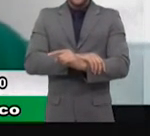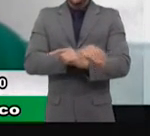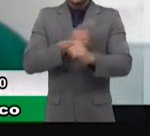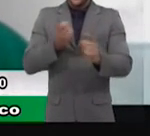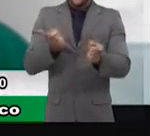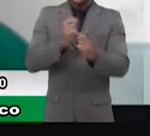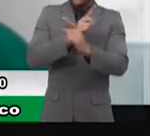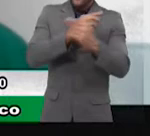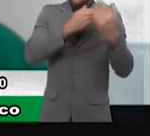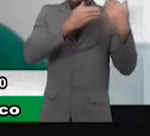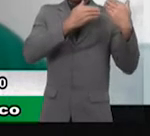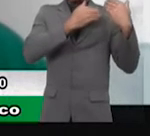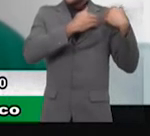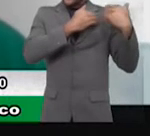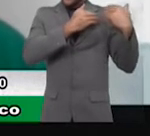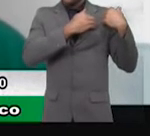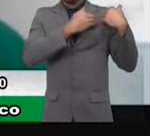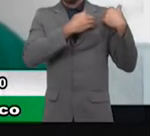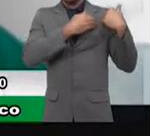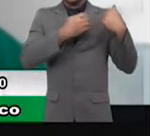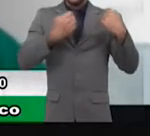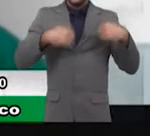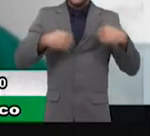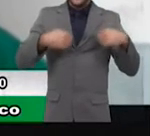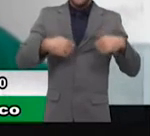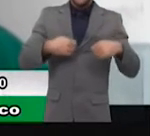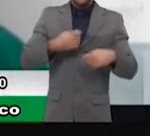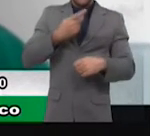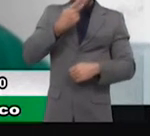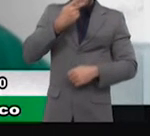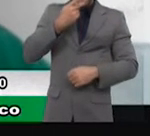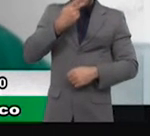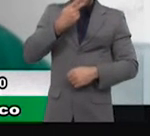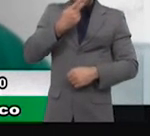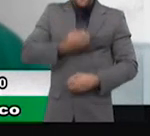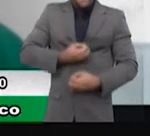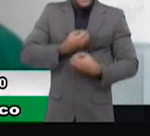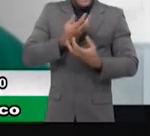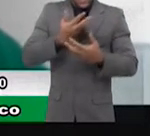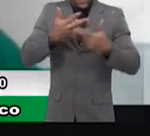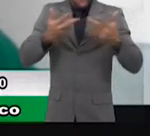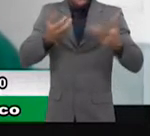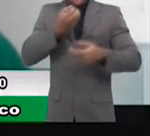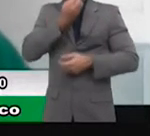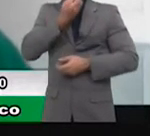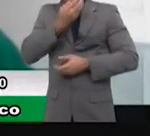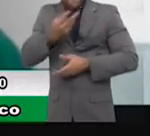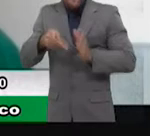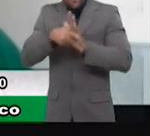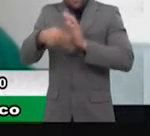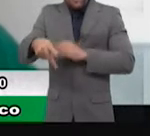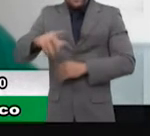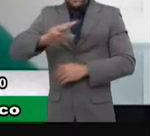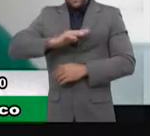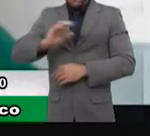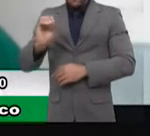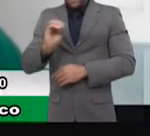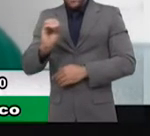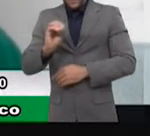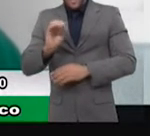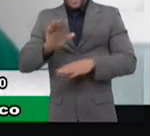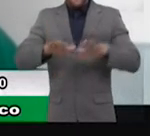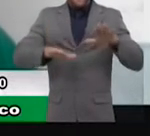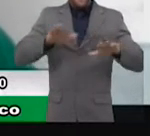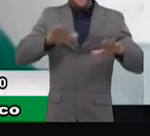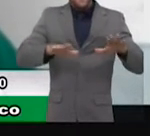responsável, com responsabilidade, tá certo? Falar bem da cidade de Osasco. Muitas das vezes a gente se posiciona de uma